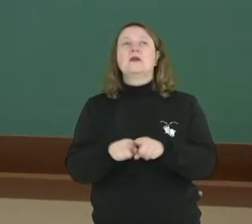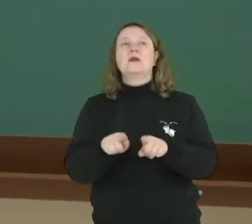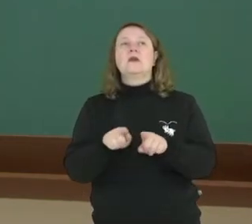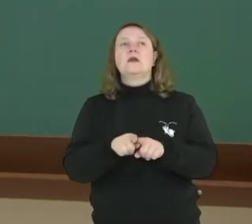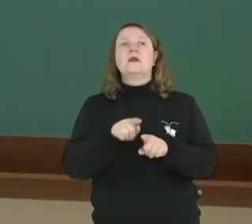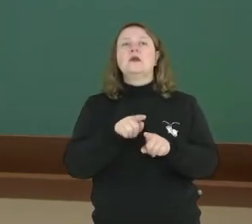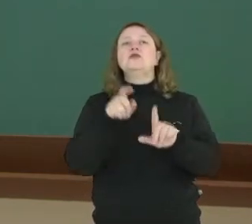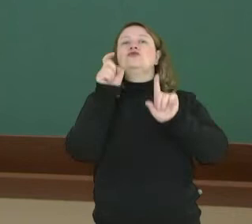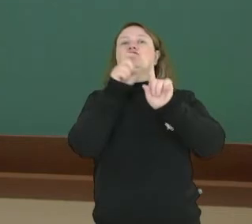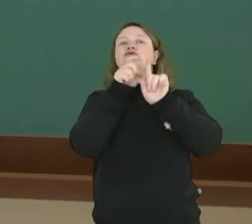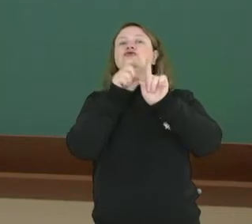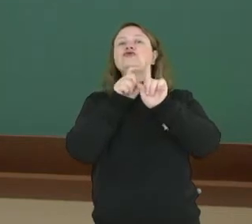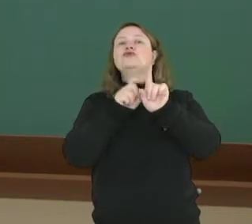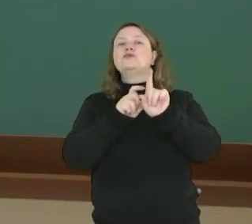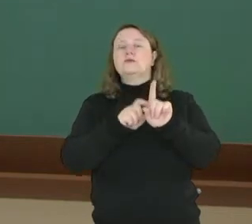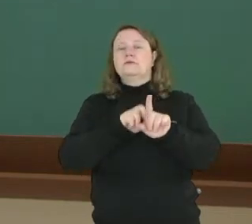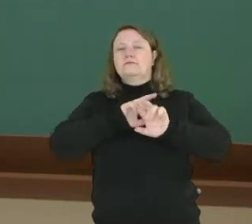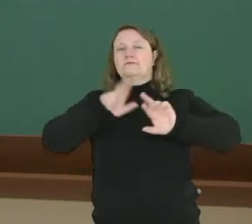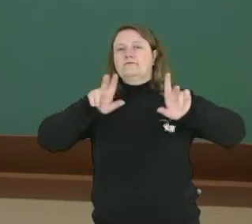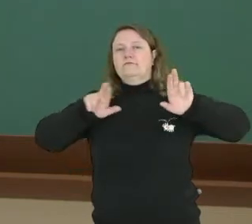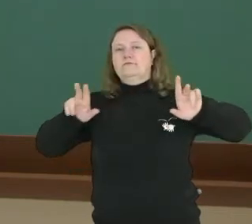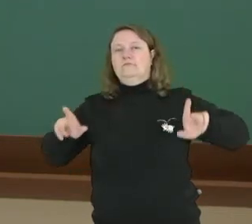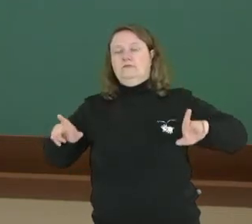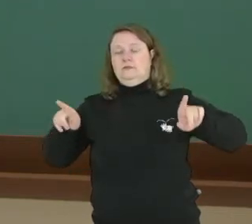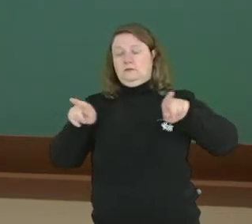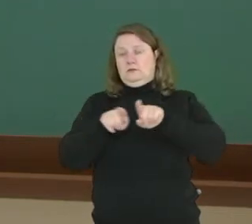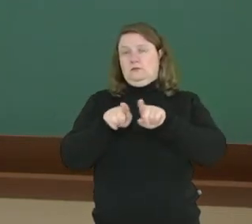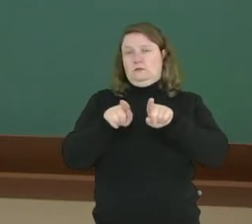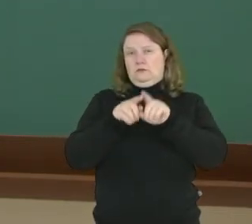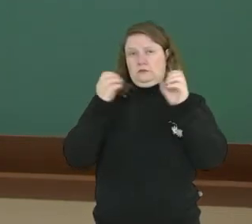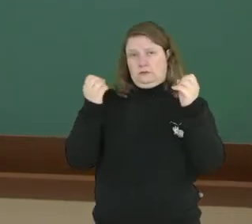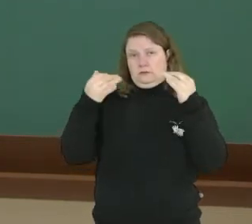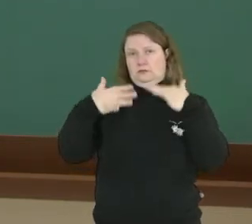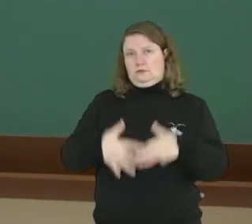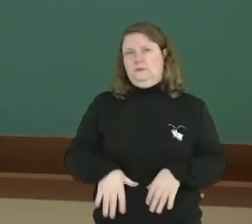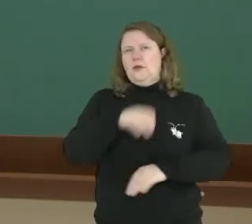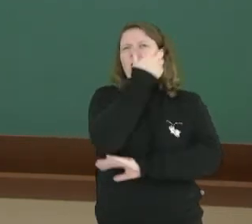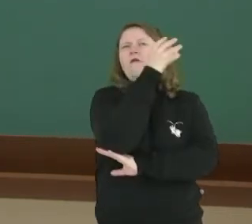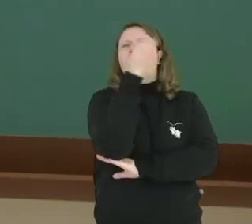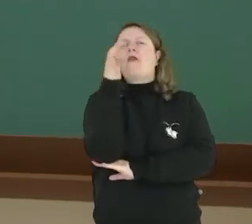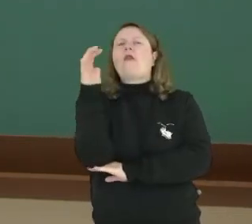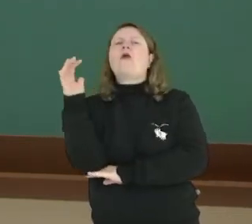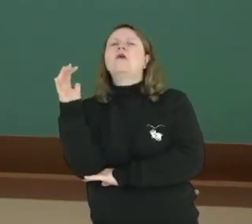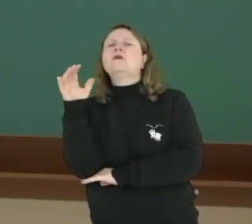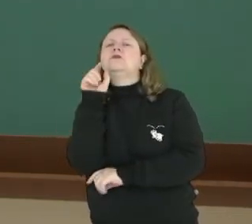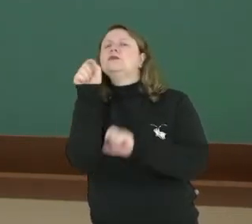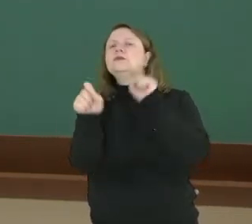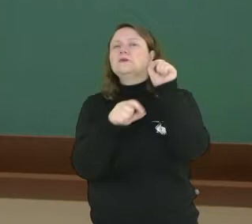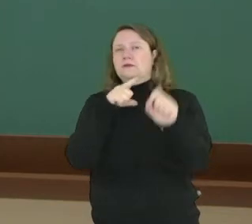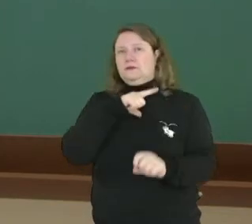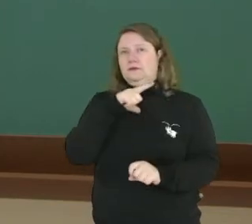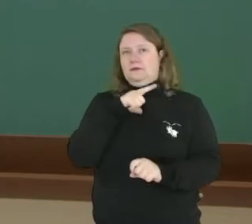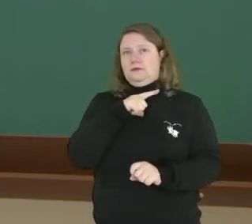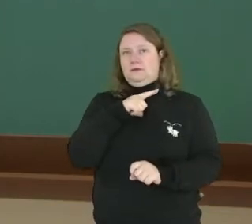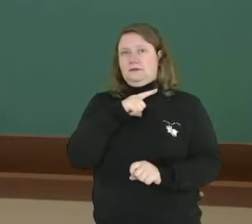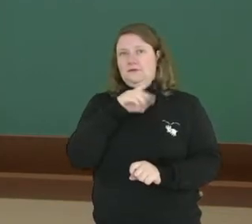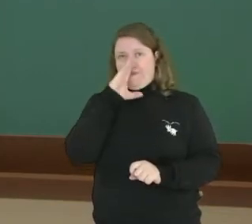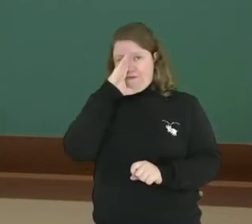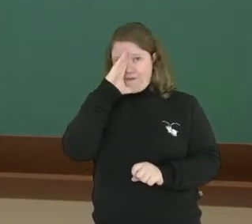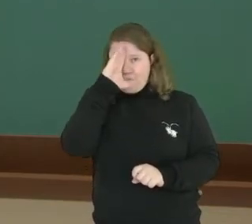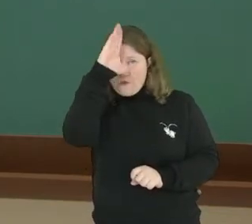tipos, E falando da Mata Atlântica, da Floresta Atlântica, o que nós vamos ter? Predomina na